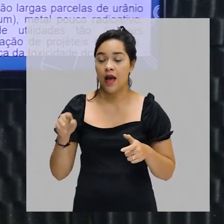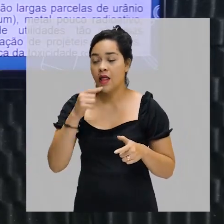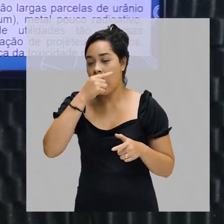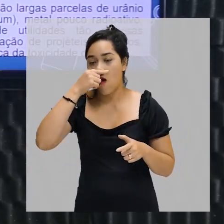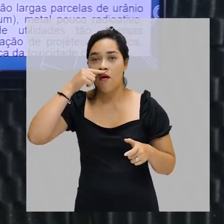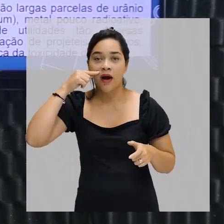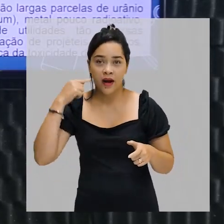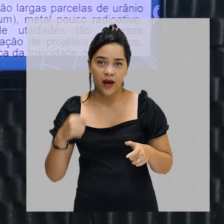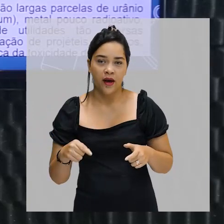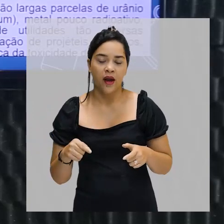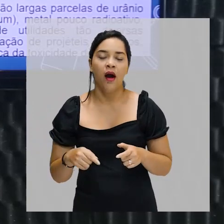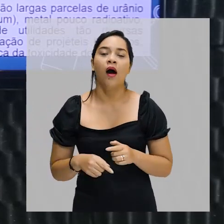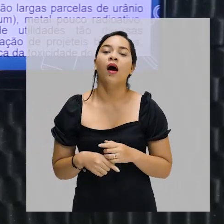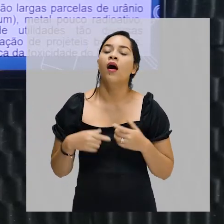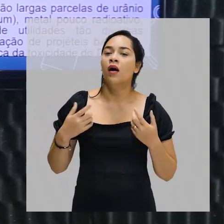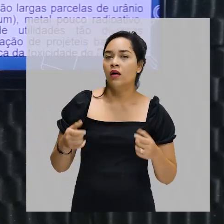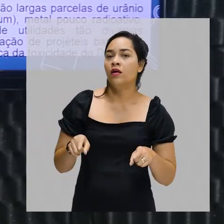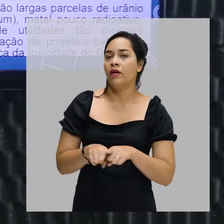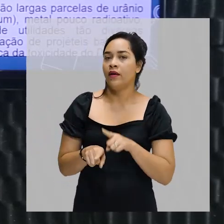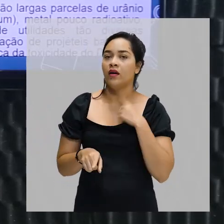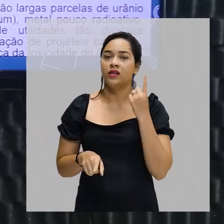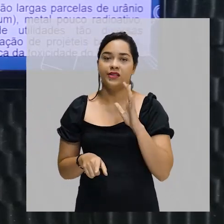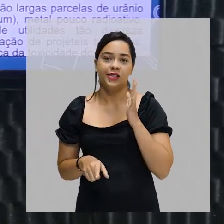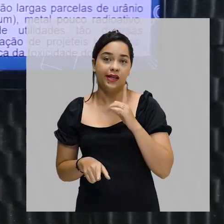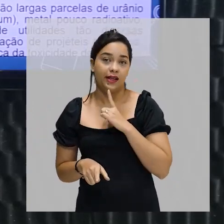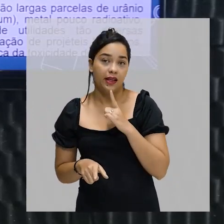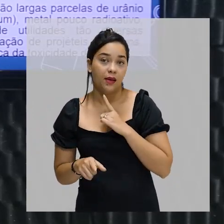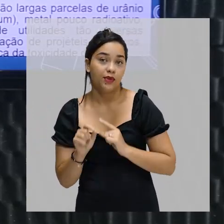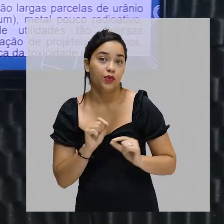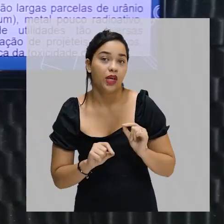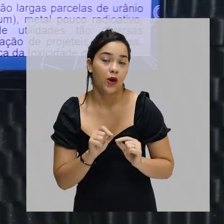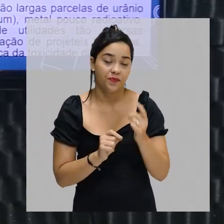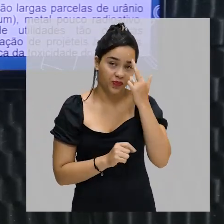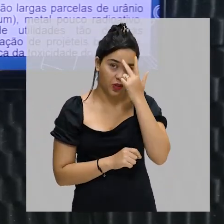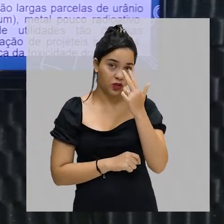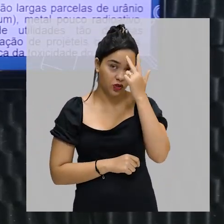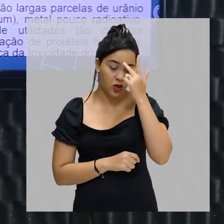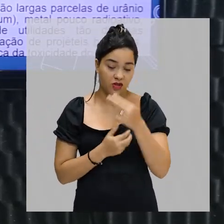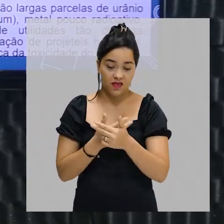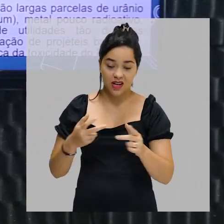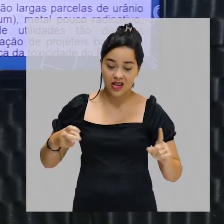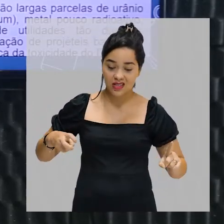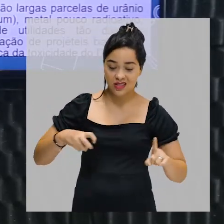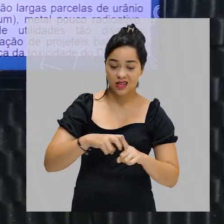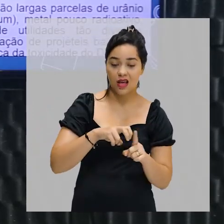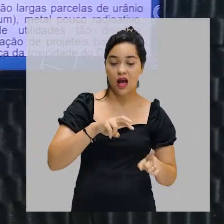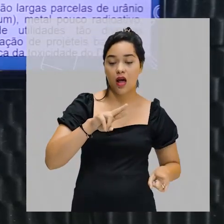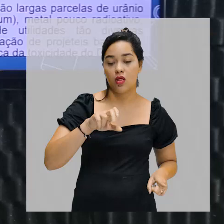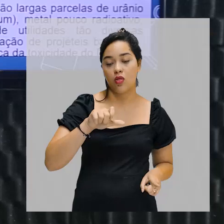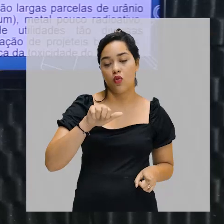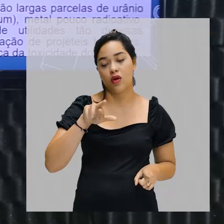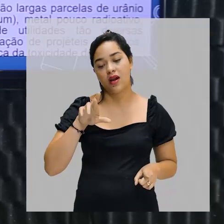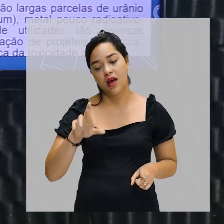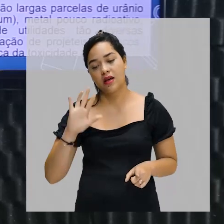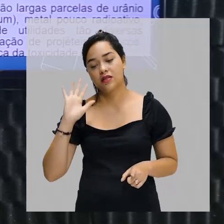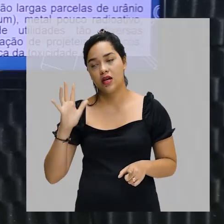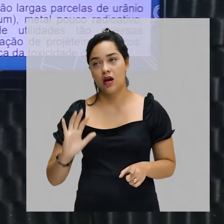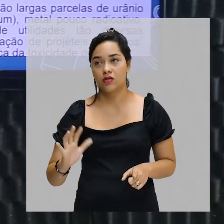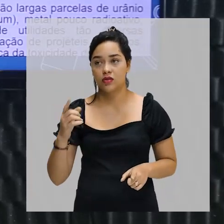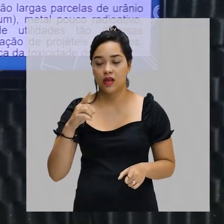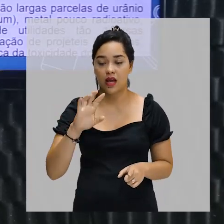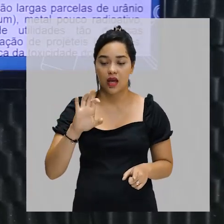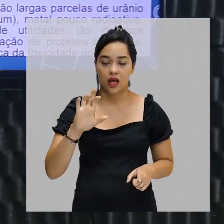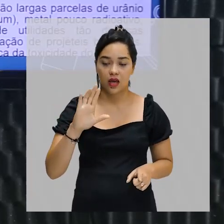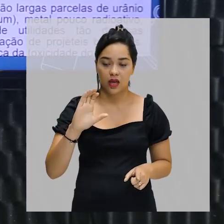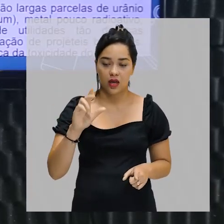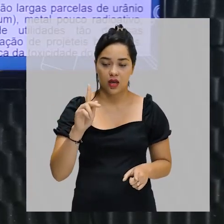Ucrânia, certo? E na Ucrânia nós também já temos um histórico de acidentes nucleares, que aconteceu lá em Chernobyl,